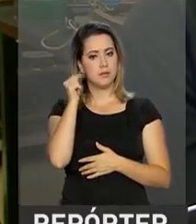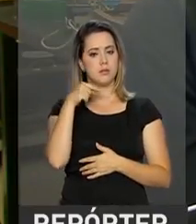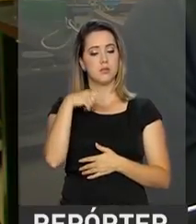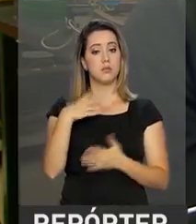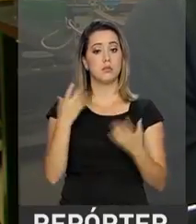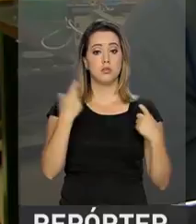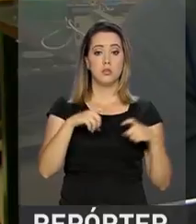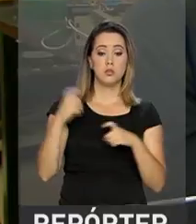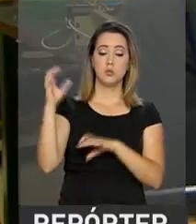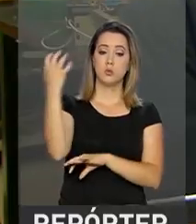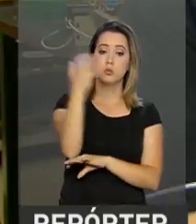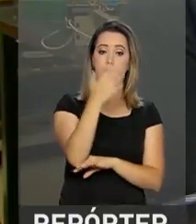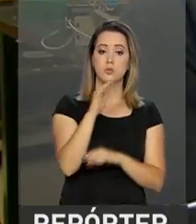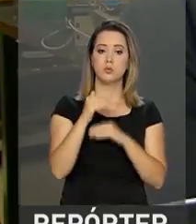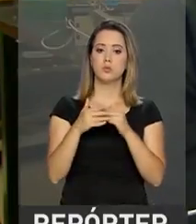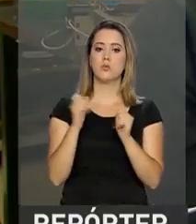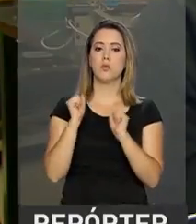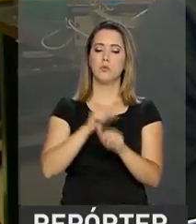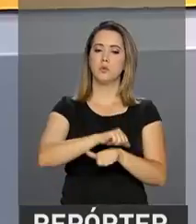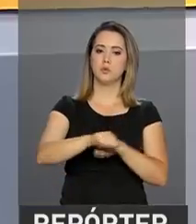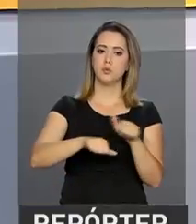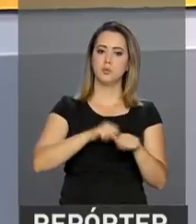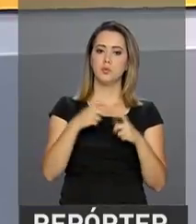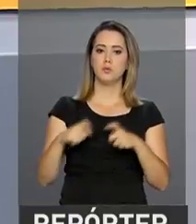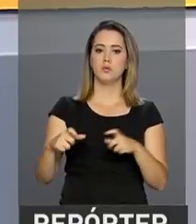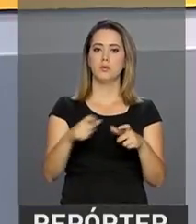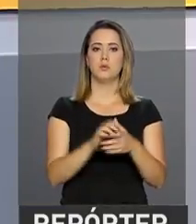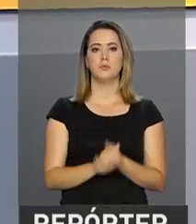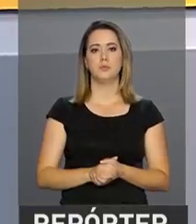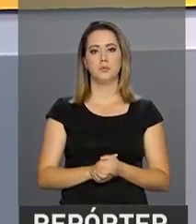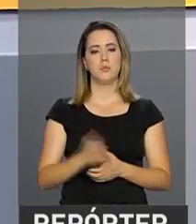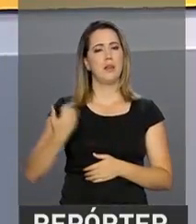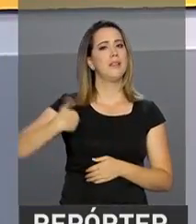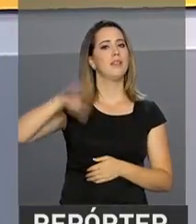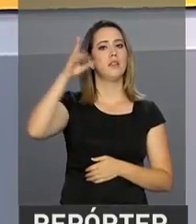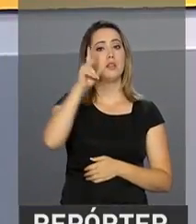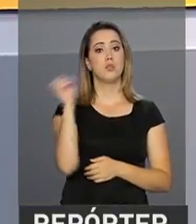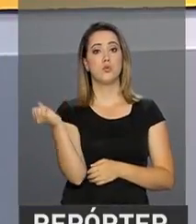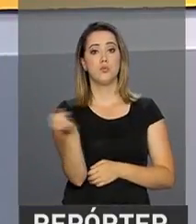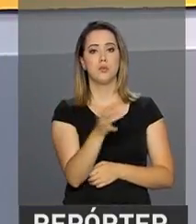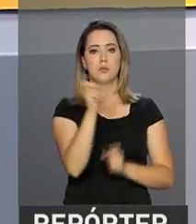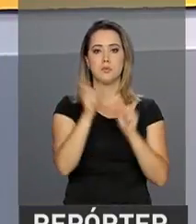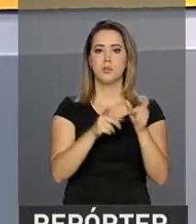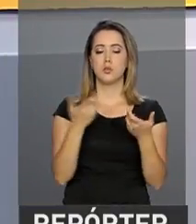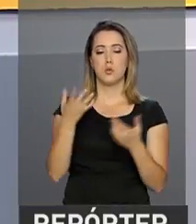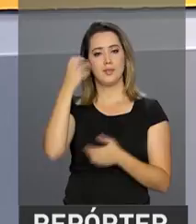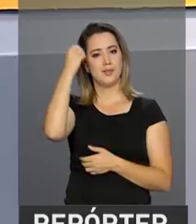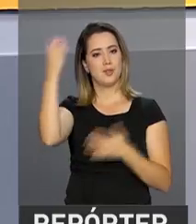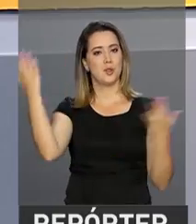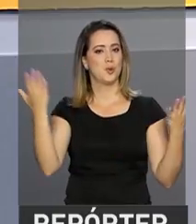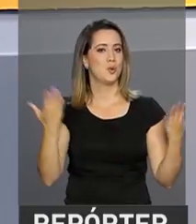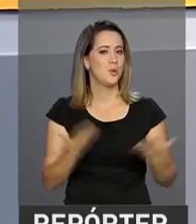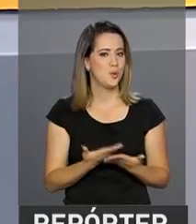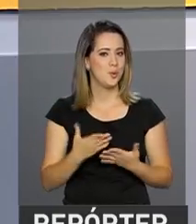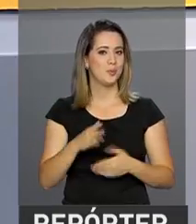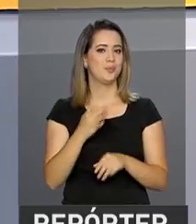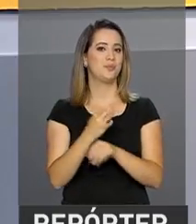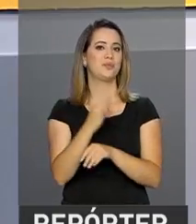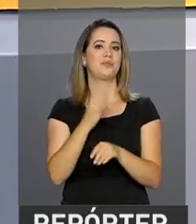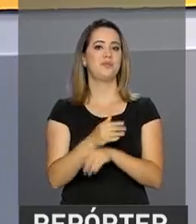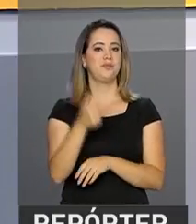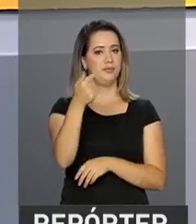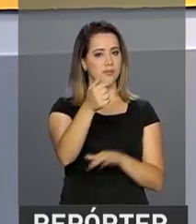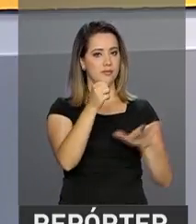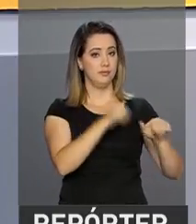e pode propor mudanças nesse ambiente e tem muita gente pegando a estrada hoje para aproveitar o feriadão de